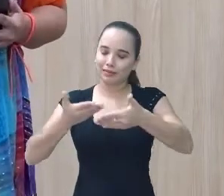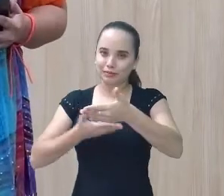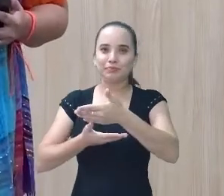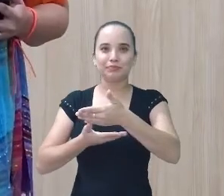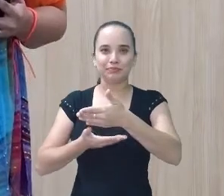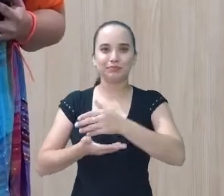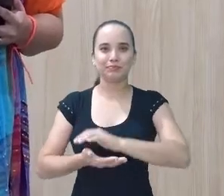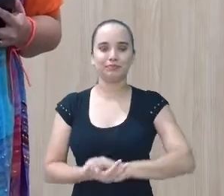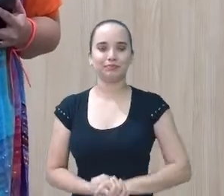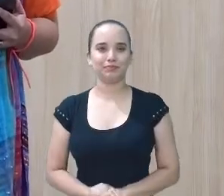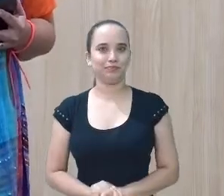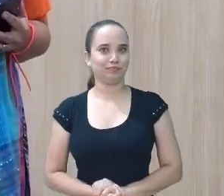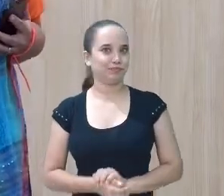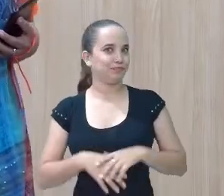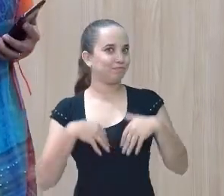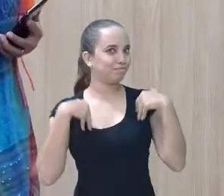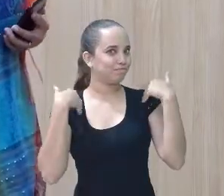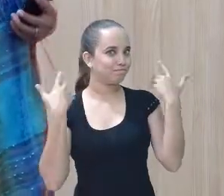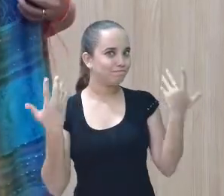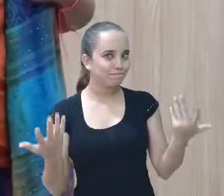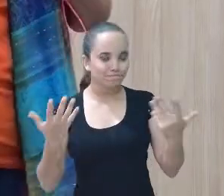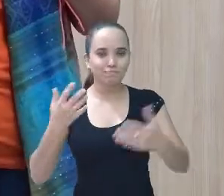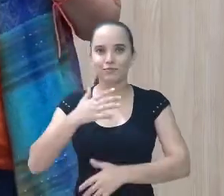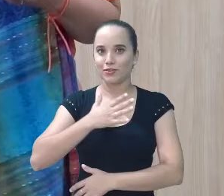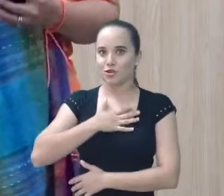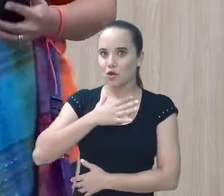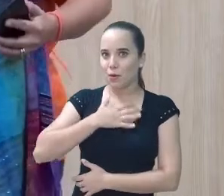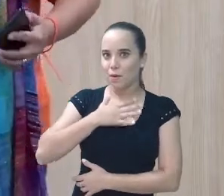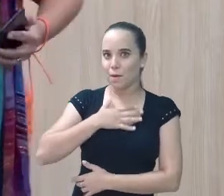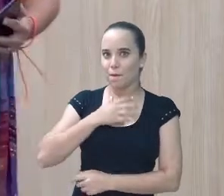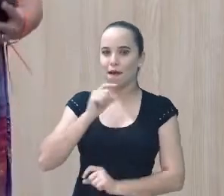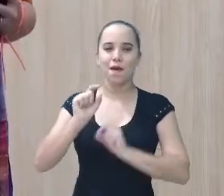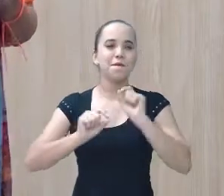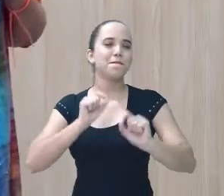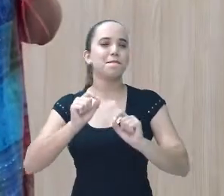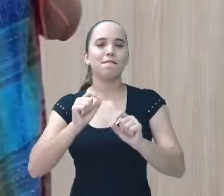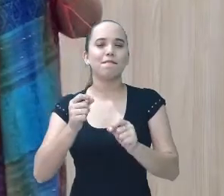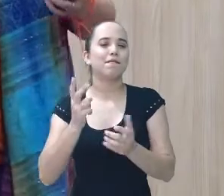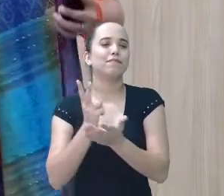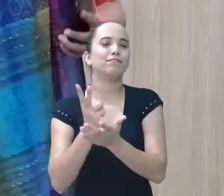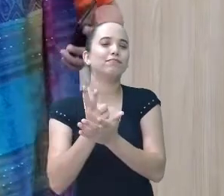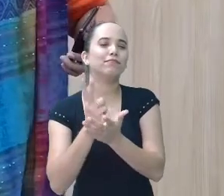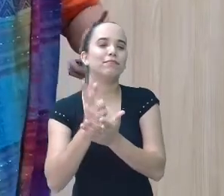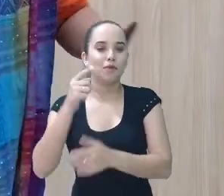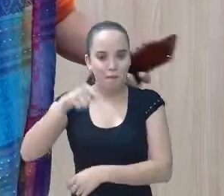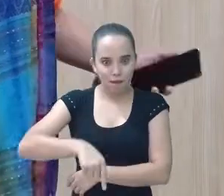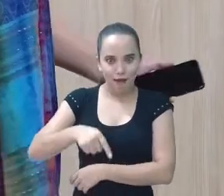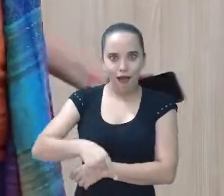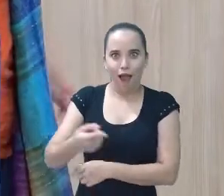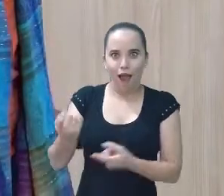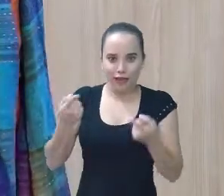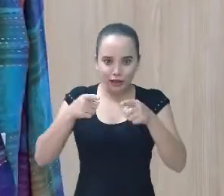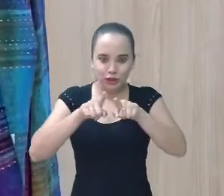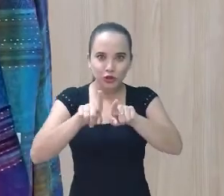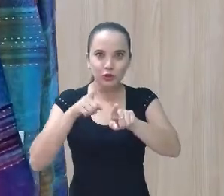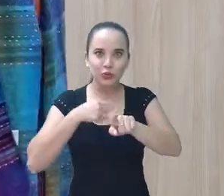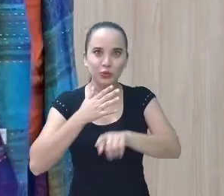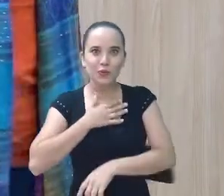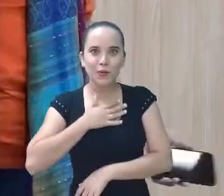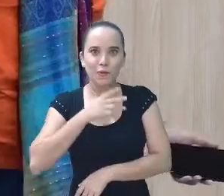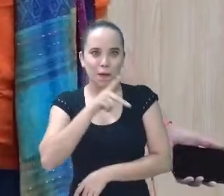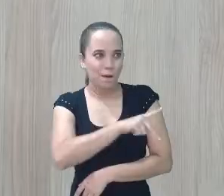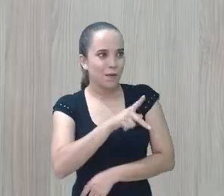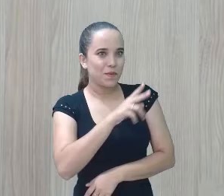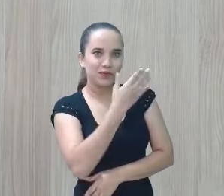coladinho. Bom, comigo, quem é que sempre está comigo? Minha parceira, minha companheira, a professora